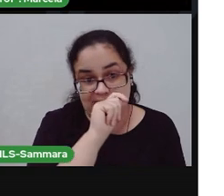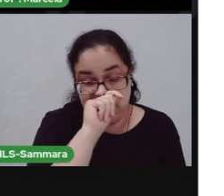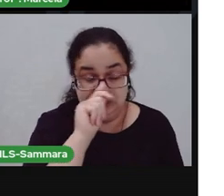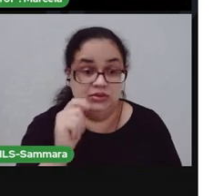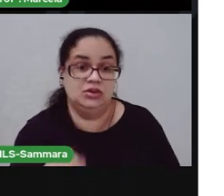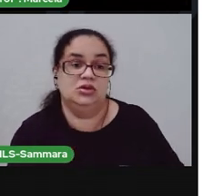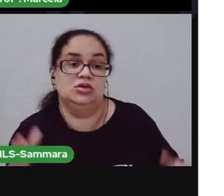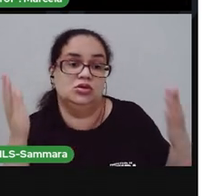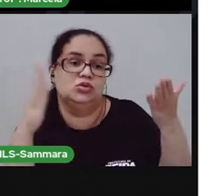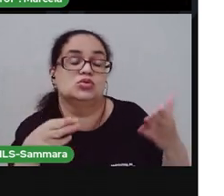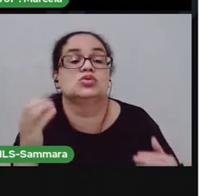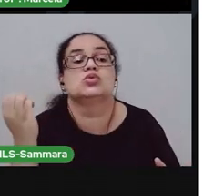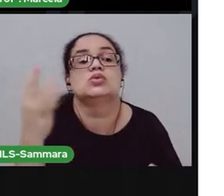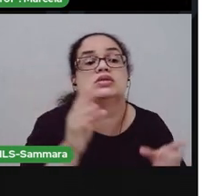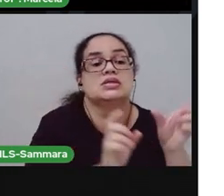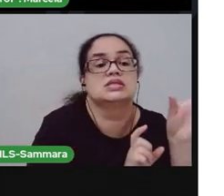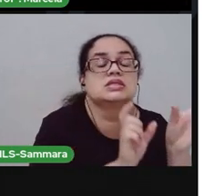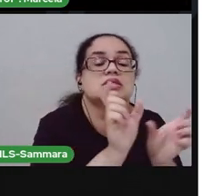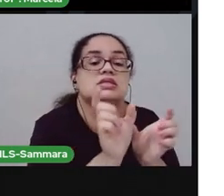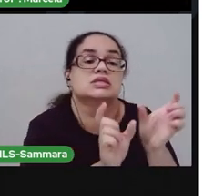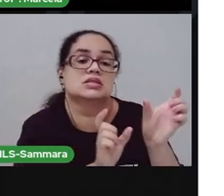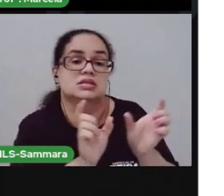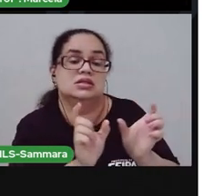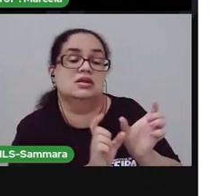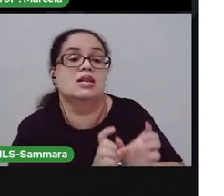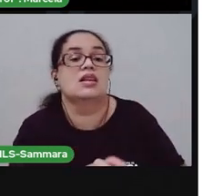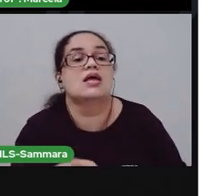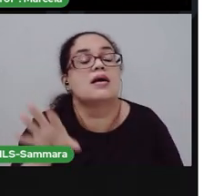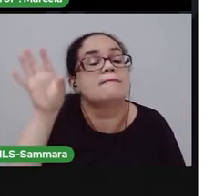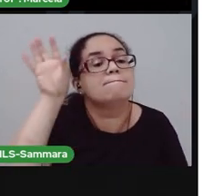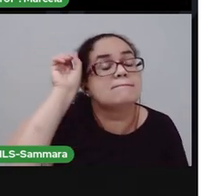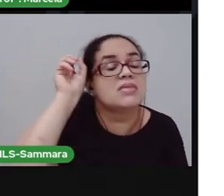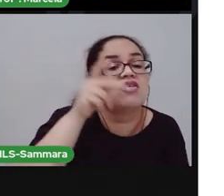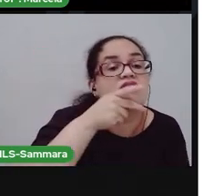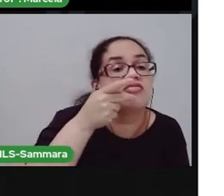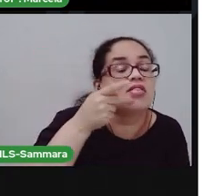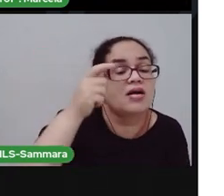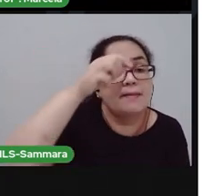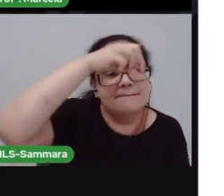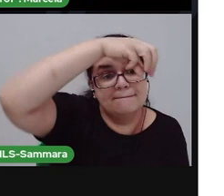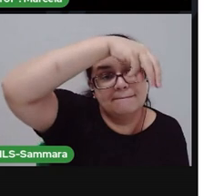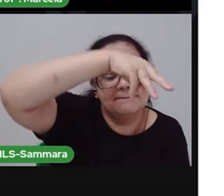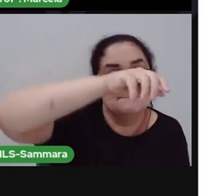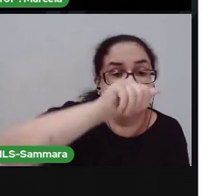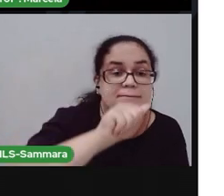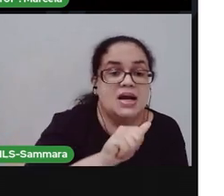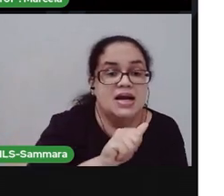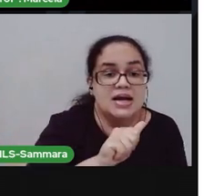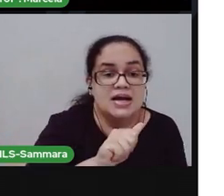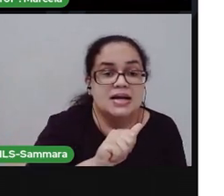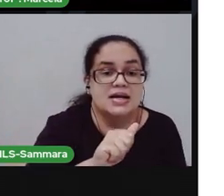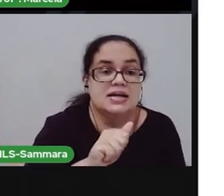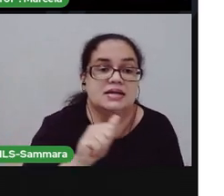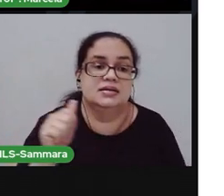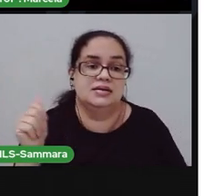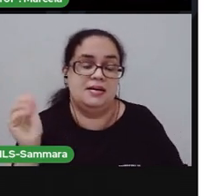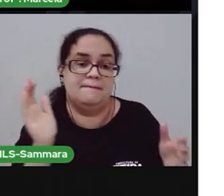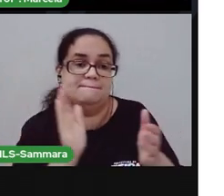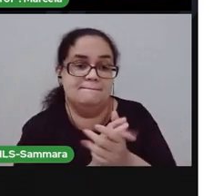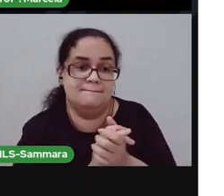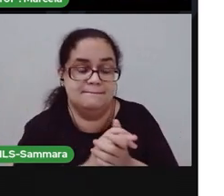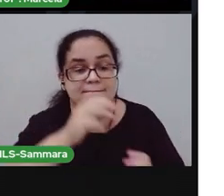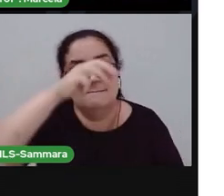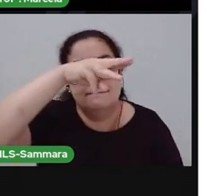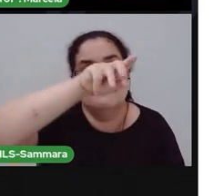Agora, quantas sílabas temos? Quantas vezes a gente abre a boca para falar essa palavra? Ma.